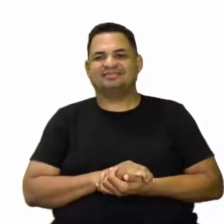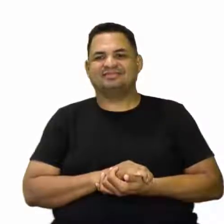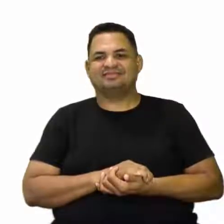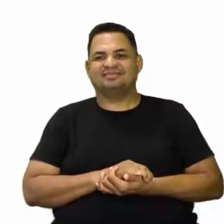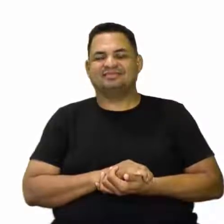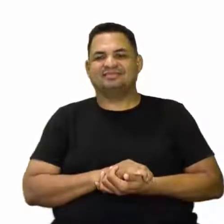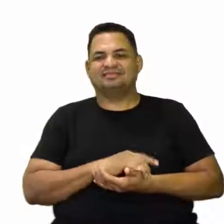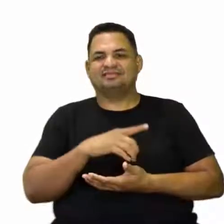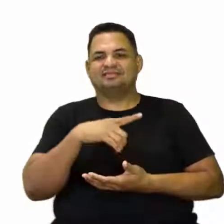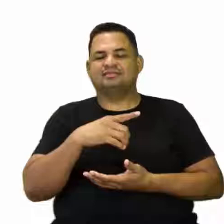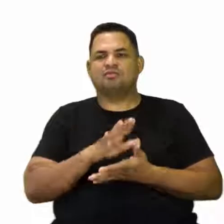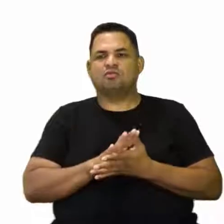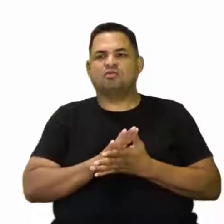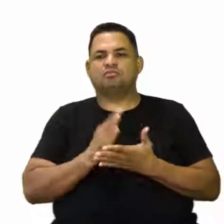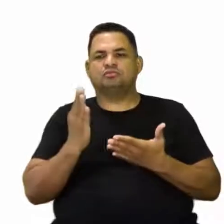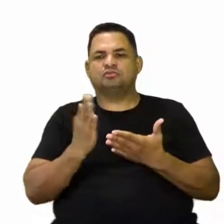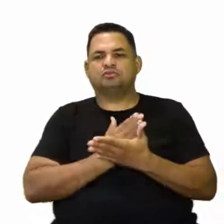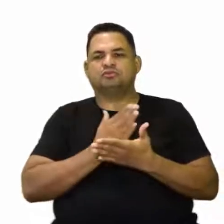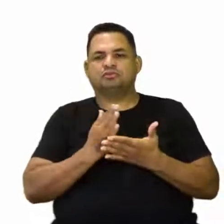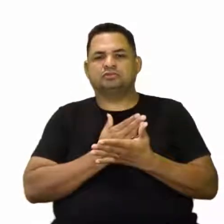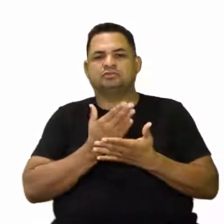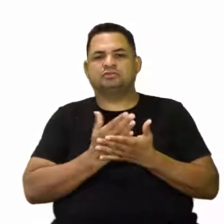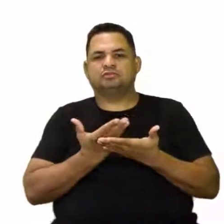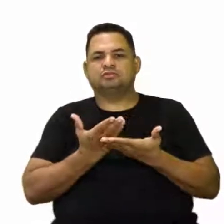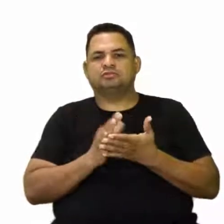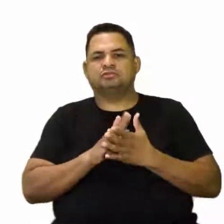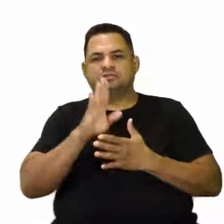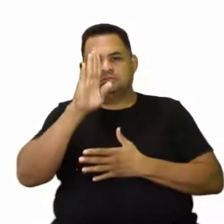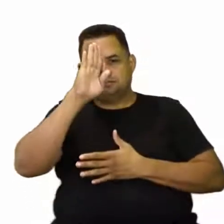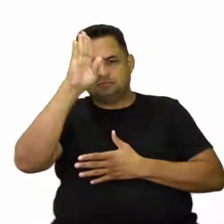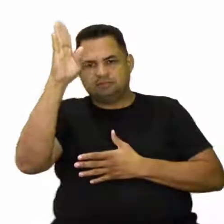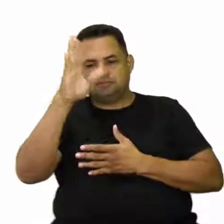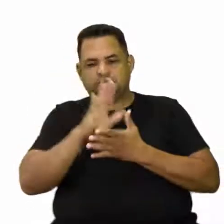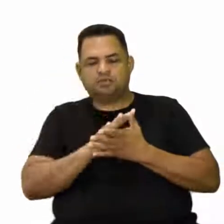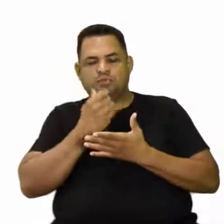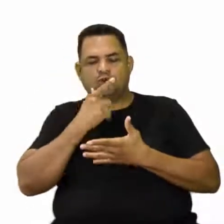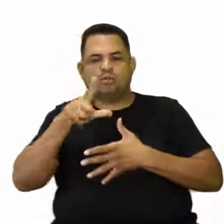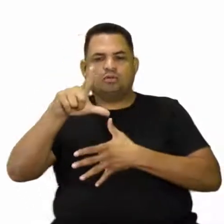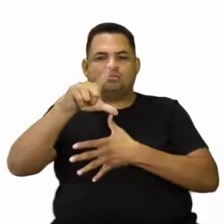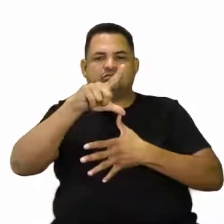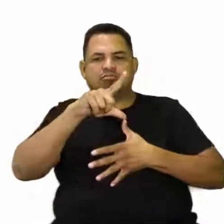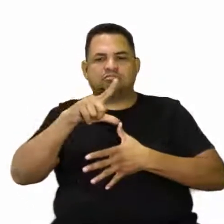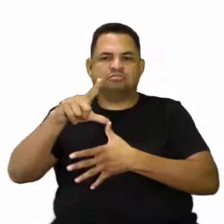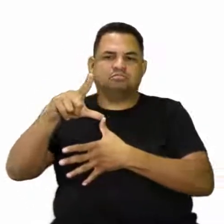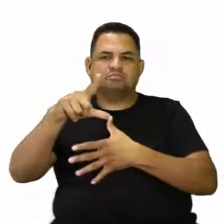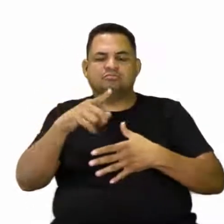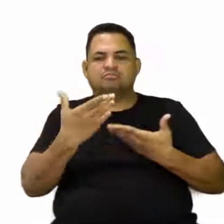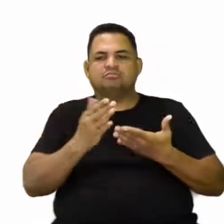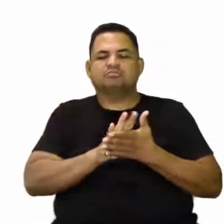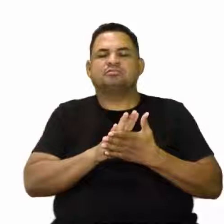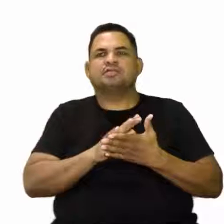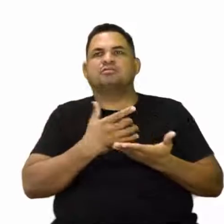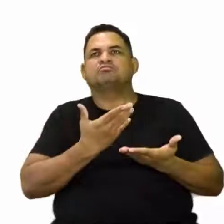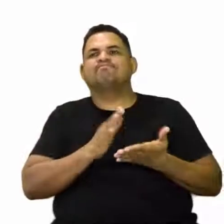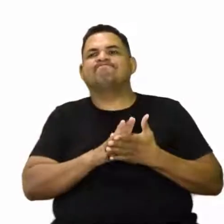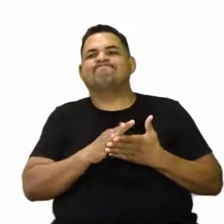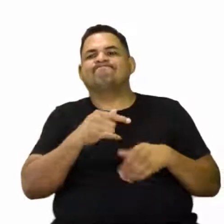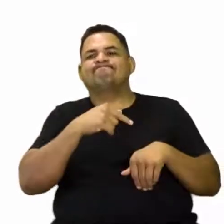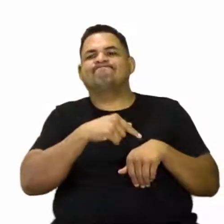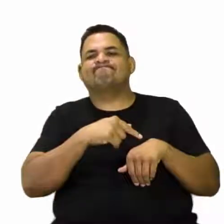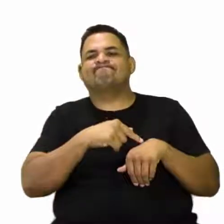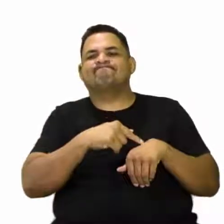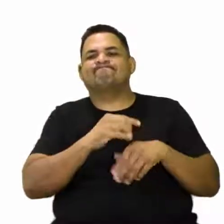Constitui uma das obras centrais do boom latino-americano, daquele momento assim que a literatura fez